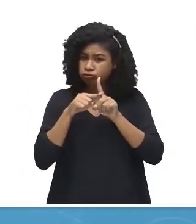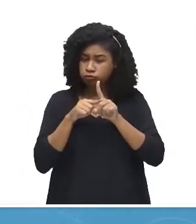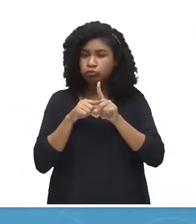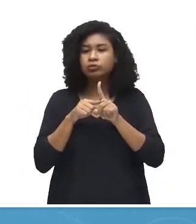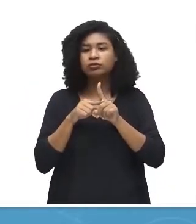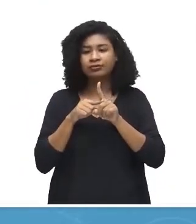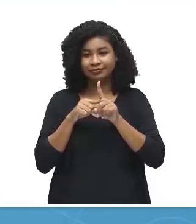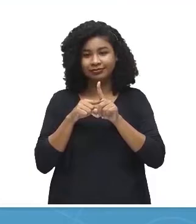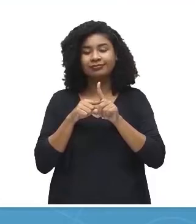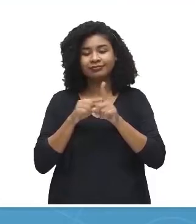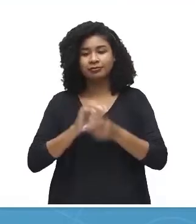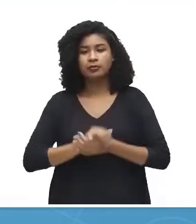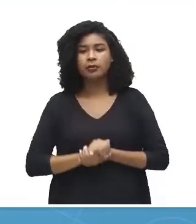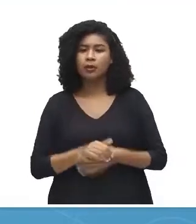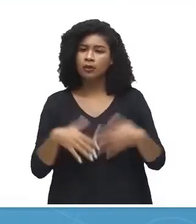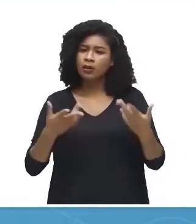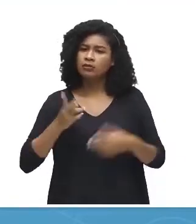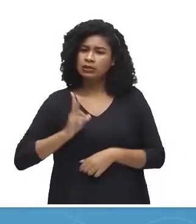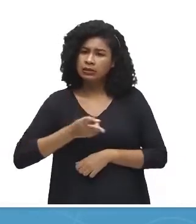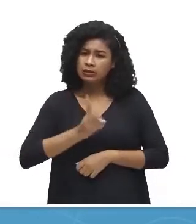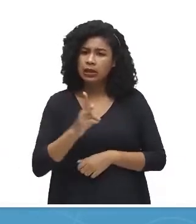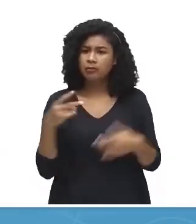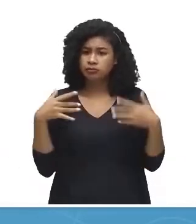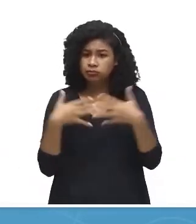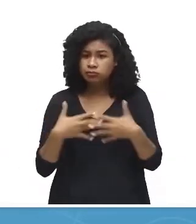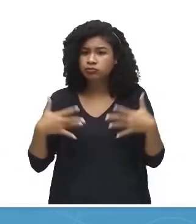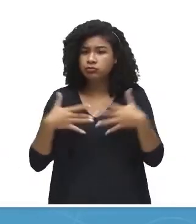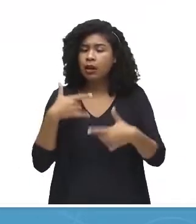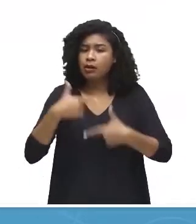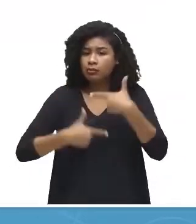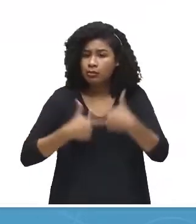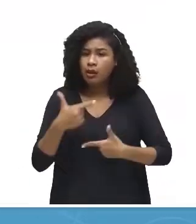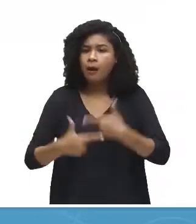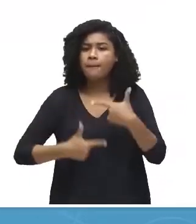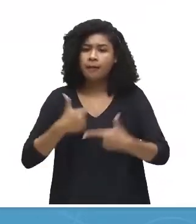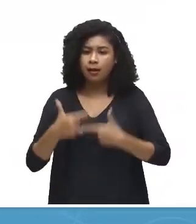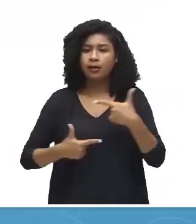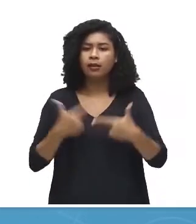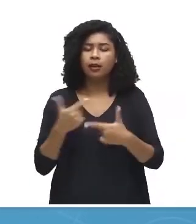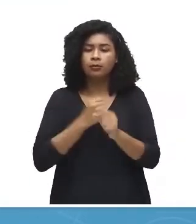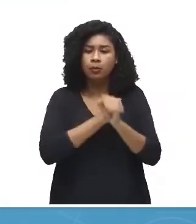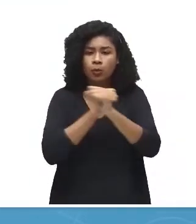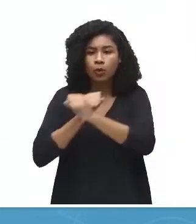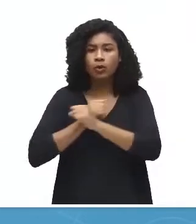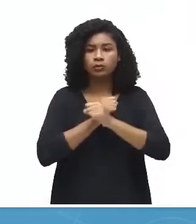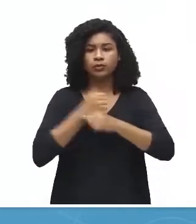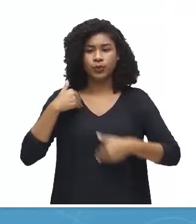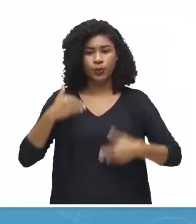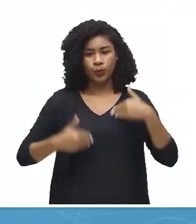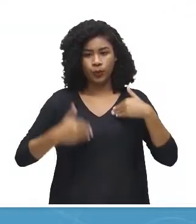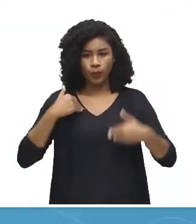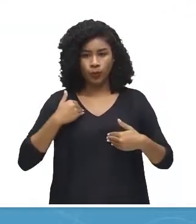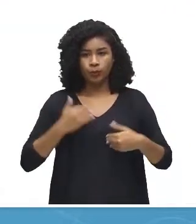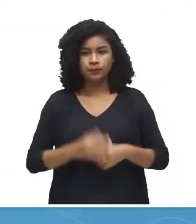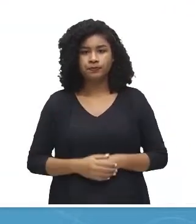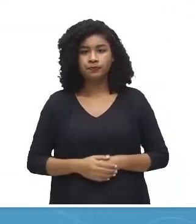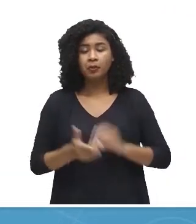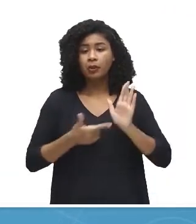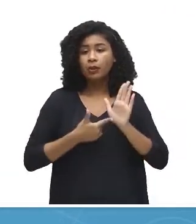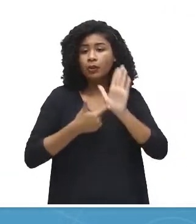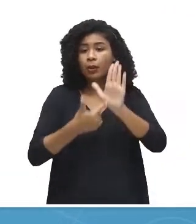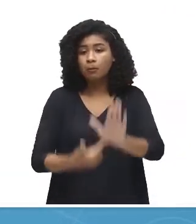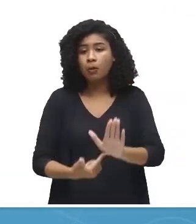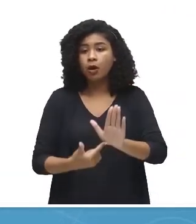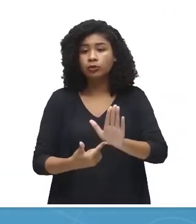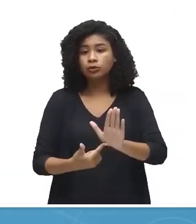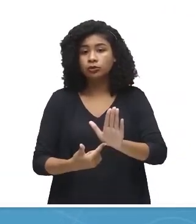tecido epitelial está trabalhando, tá certo? Agora a gente vai observar os tipos de tecido epitelial. A gente observa